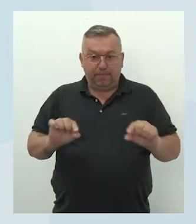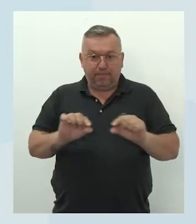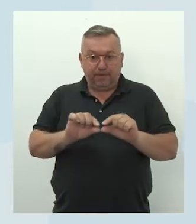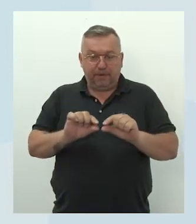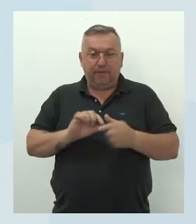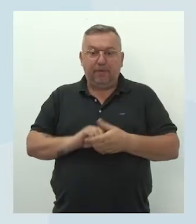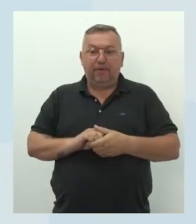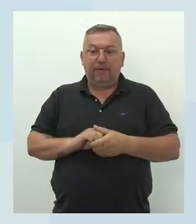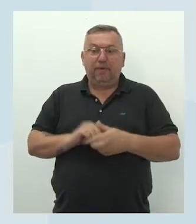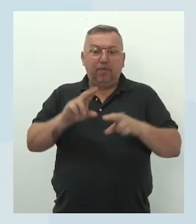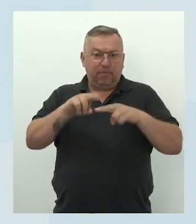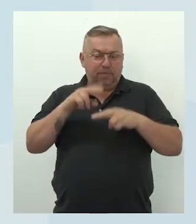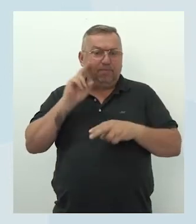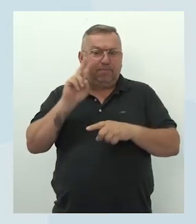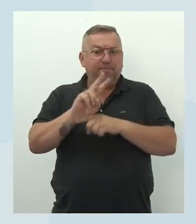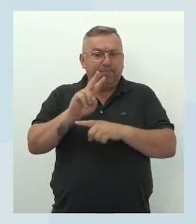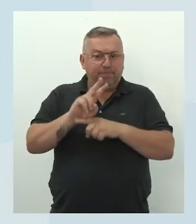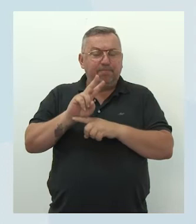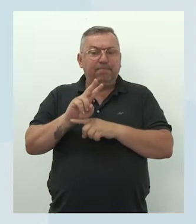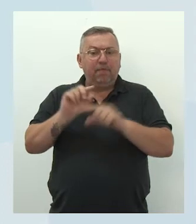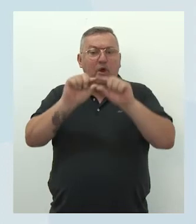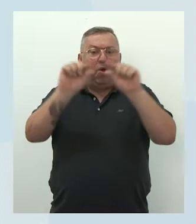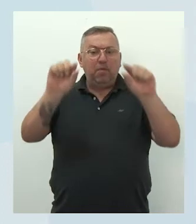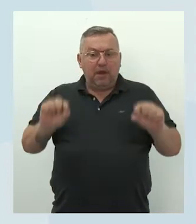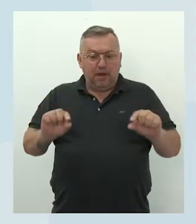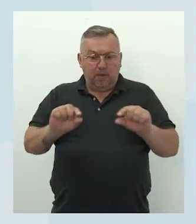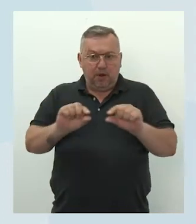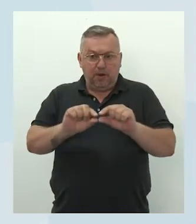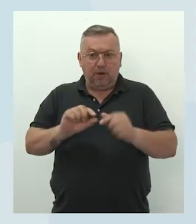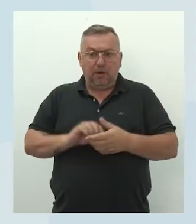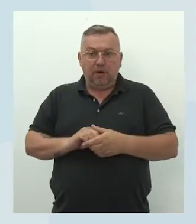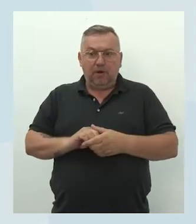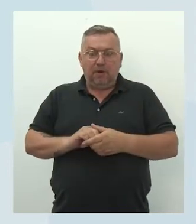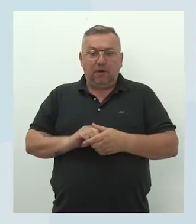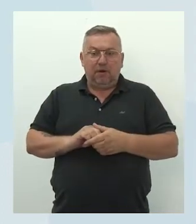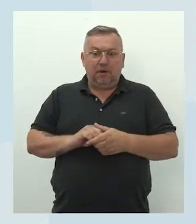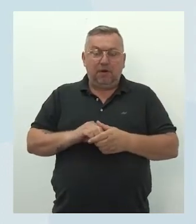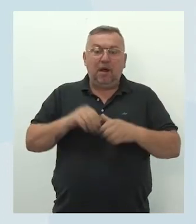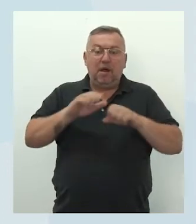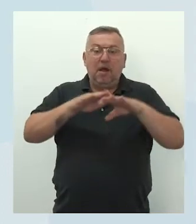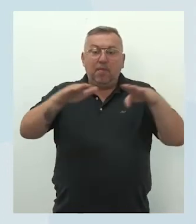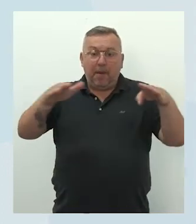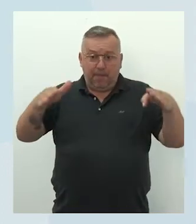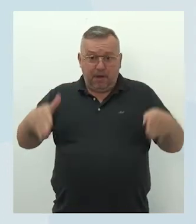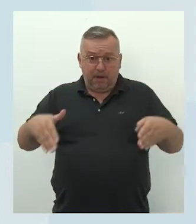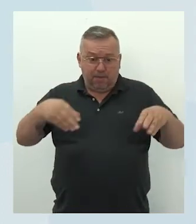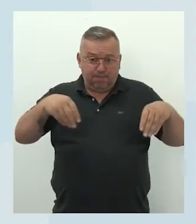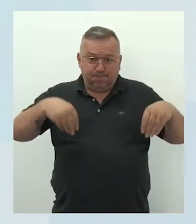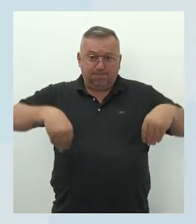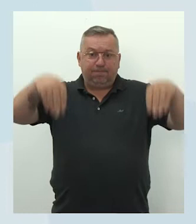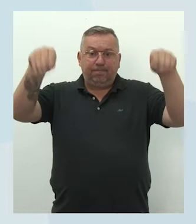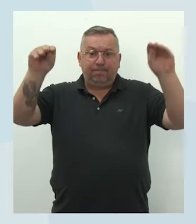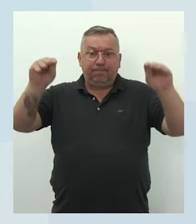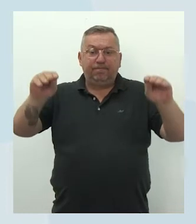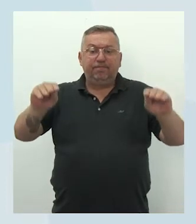nós estamos tratando de perímetro. E cobrir uma mesa com uma